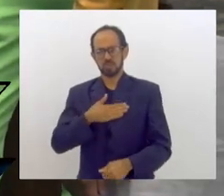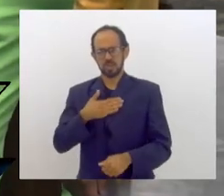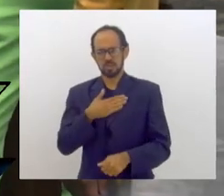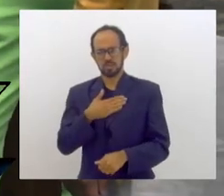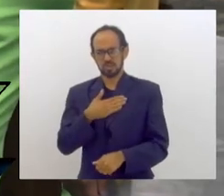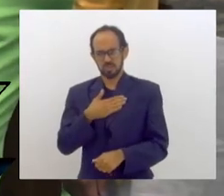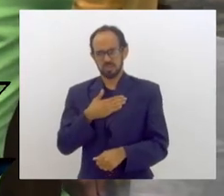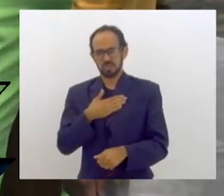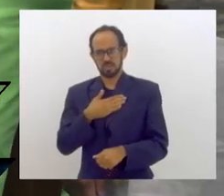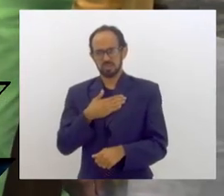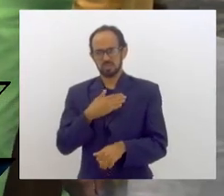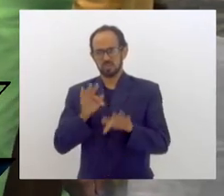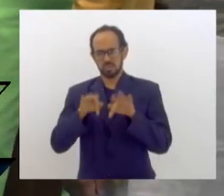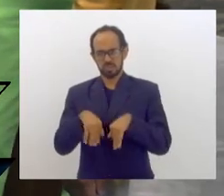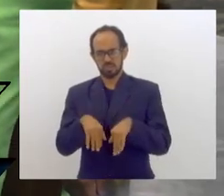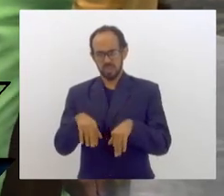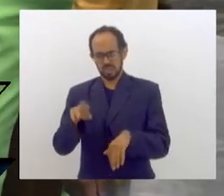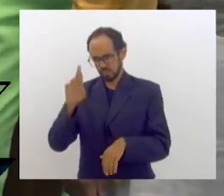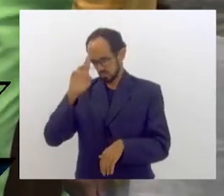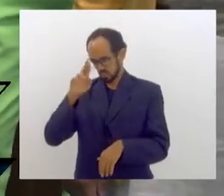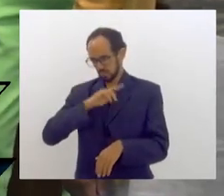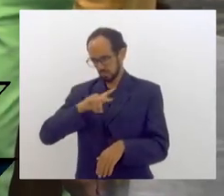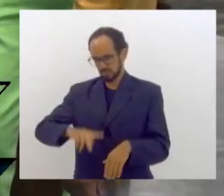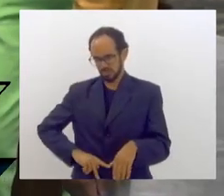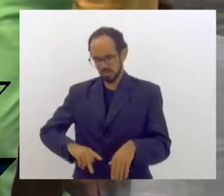senhor presidente, Brazão, deputada Tia Ju,